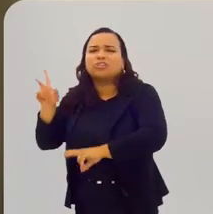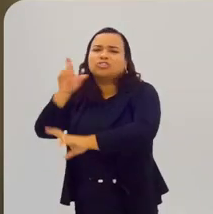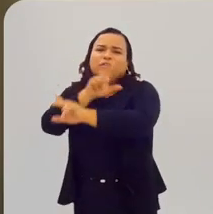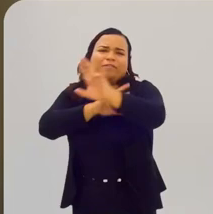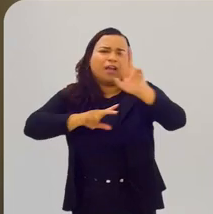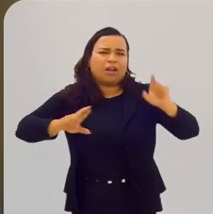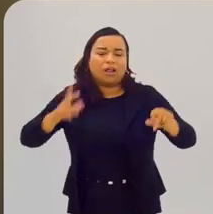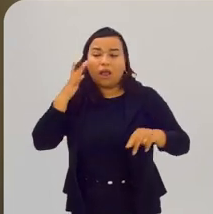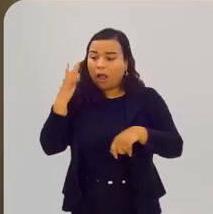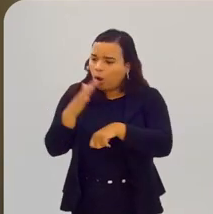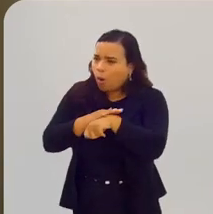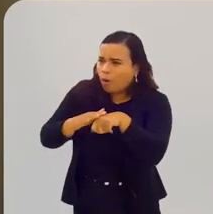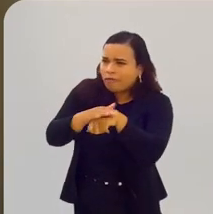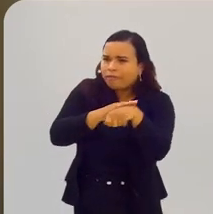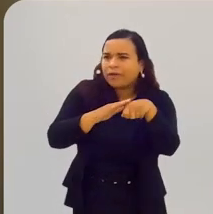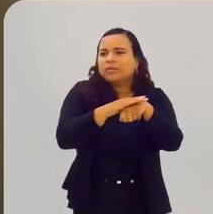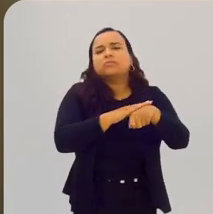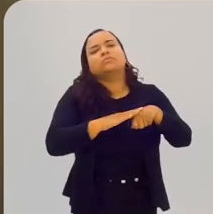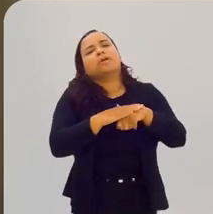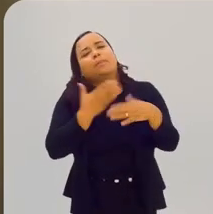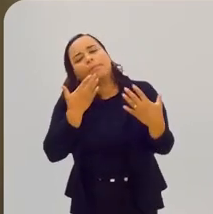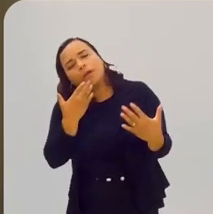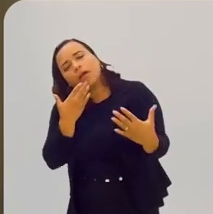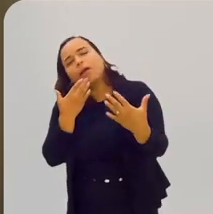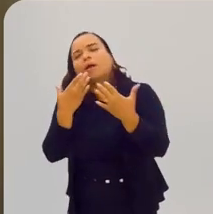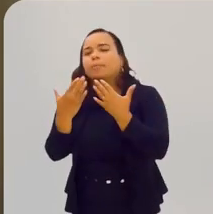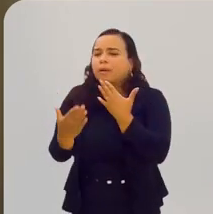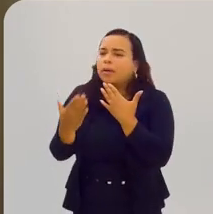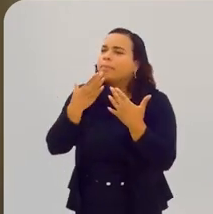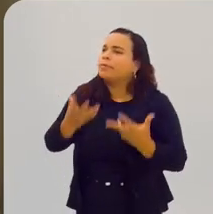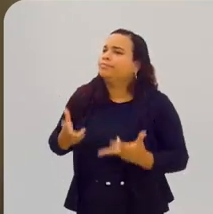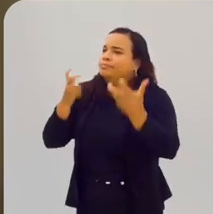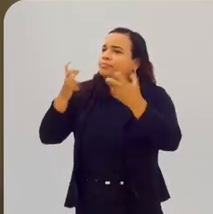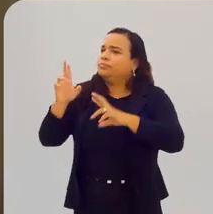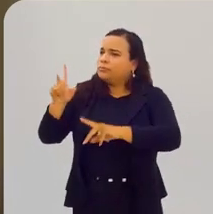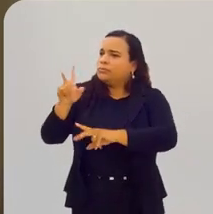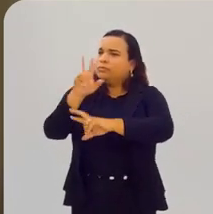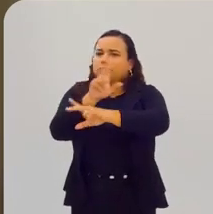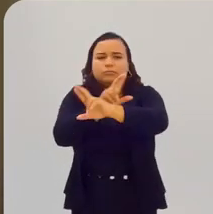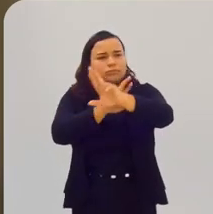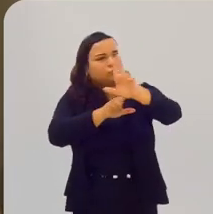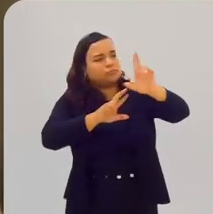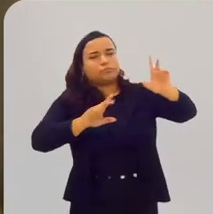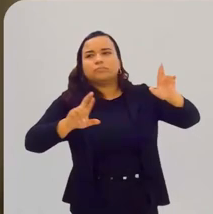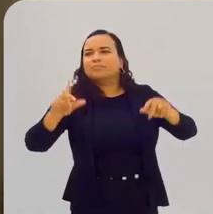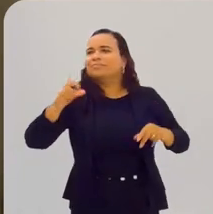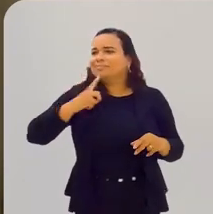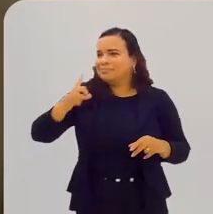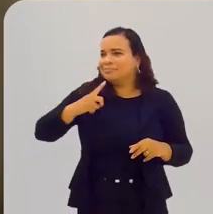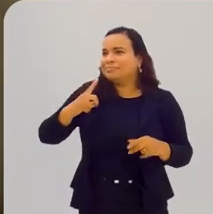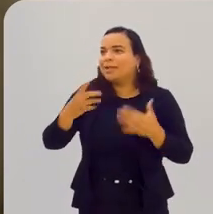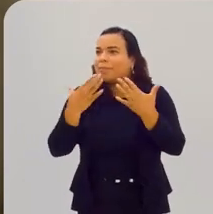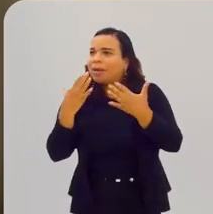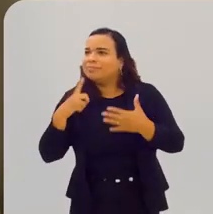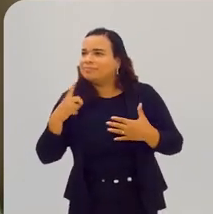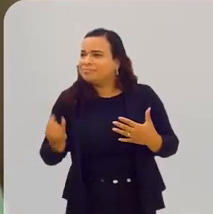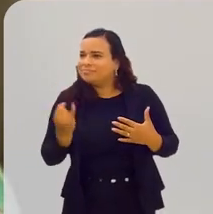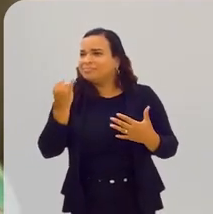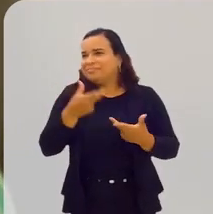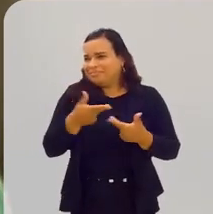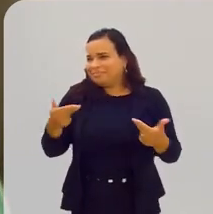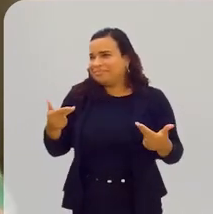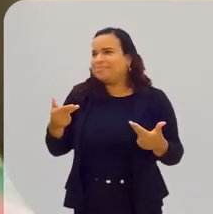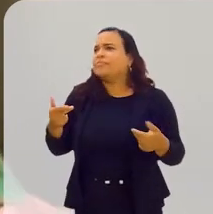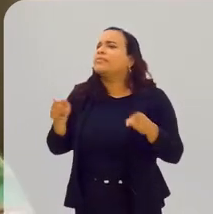eu acho que dialogando também a gente das Diferenças a gente dialogando um com outro